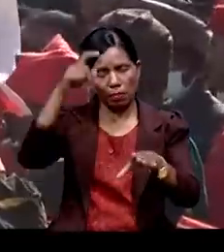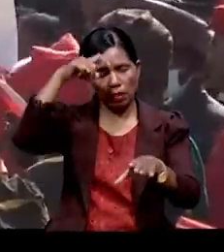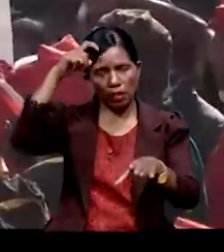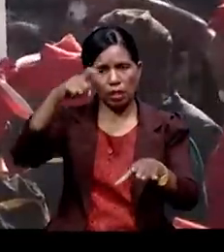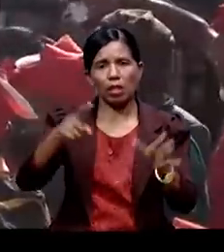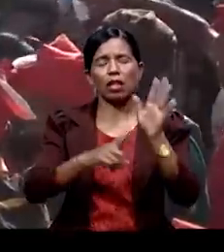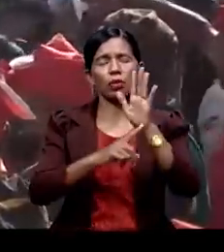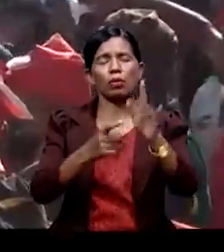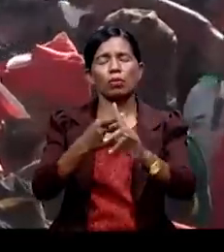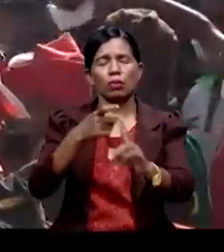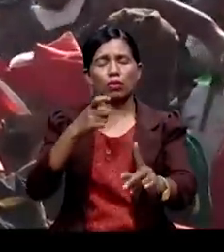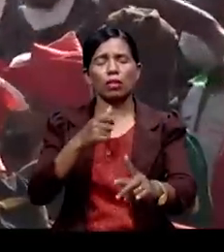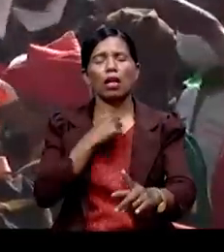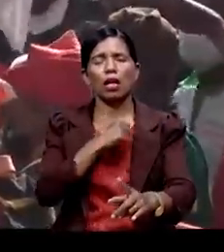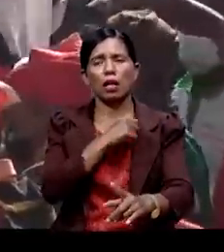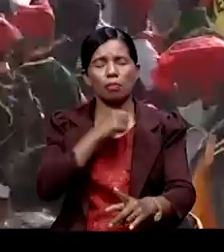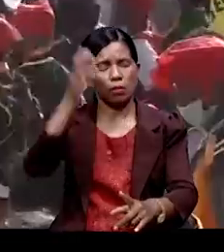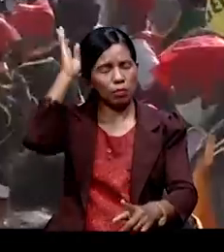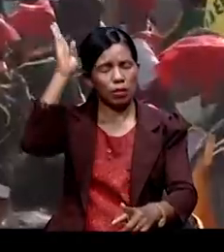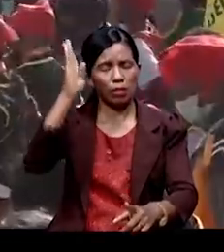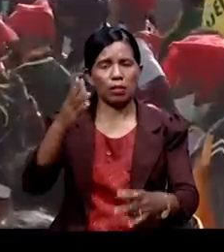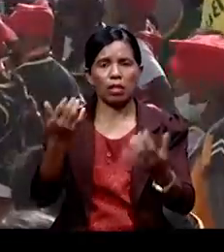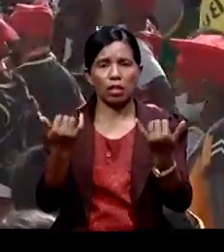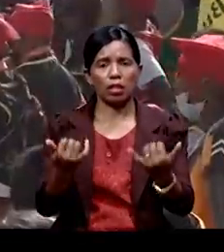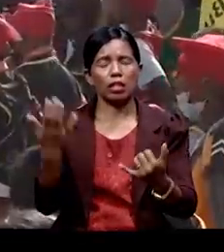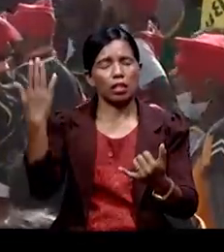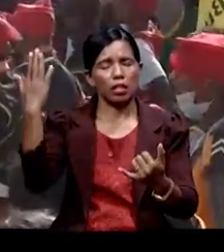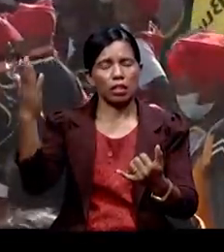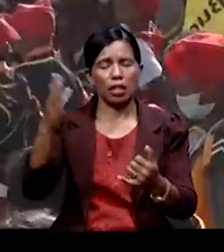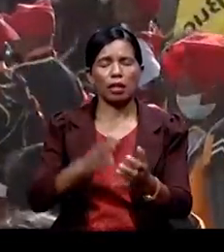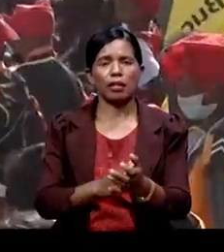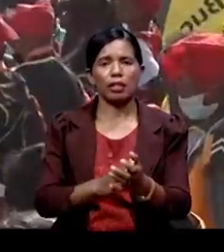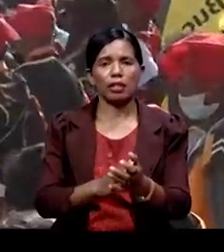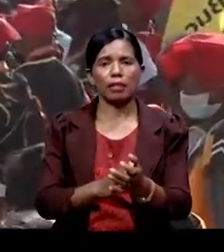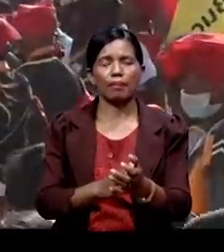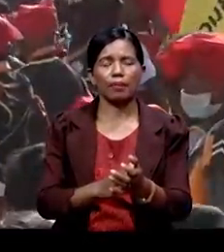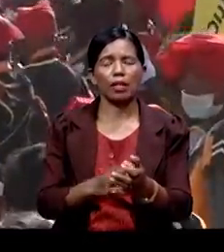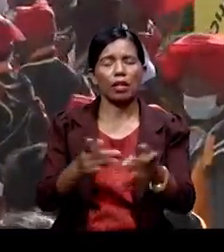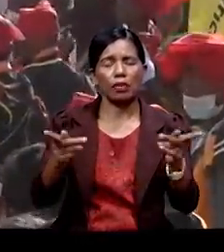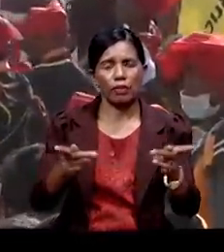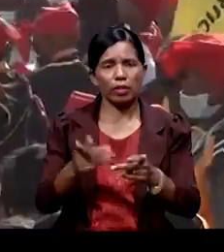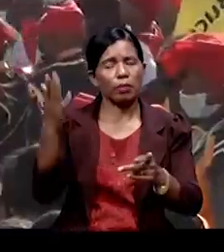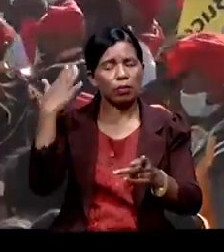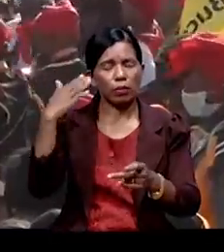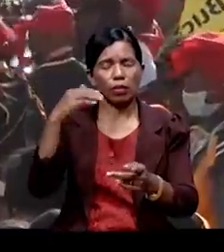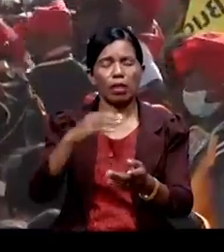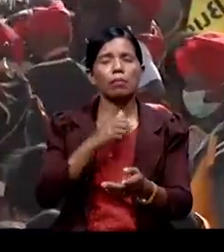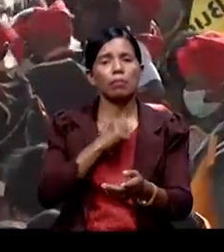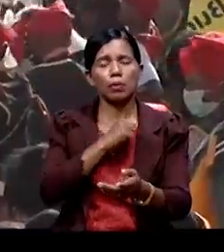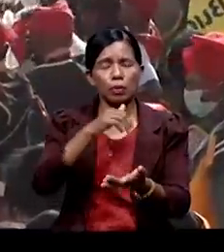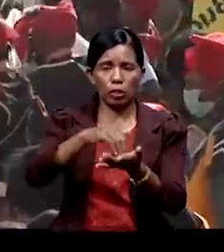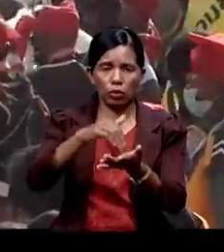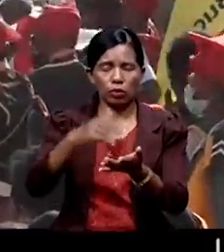tranquilo husi Dom Basílio do Nascimento, particularmente iha Arquidiocese Évora, fating nebe Dom Basílio estuda no ordena